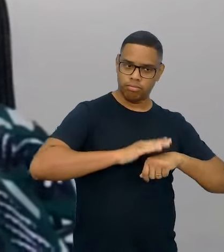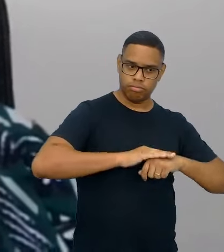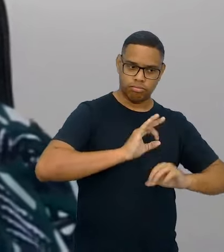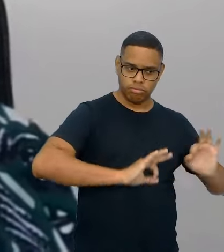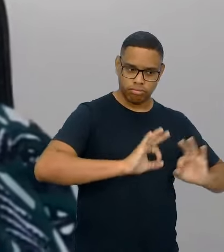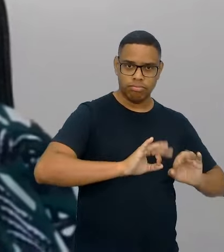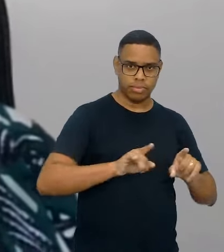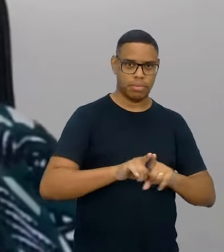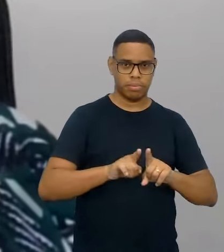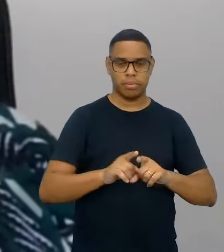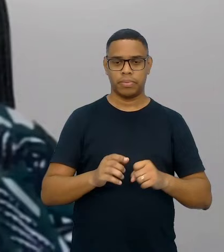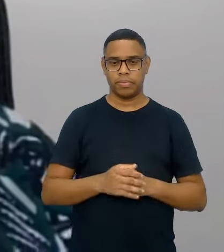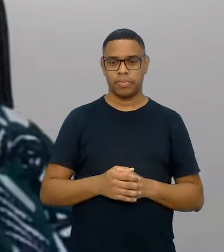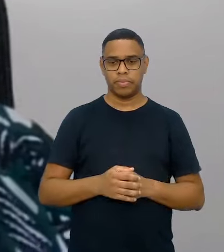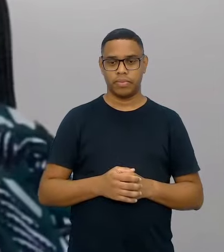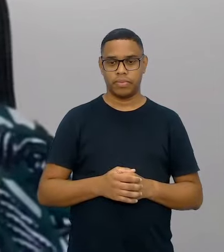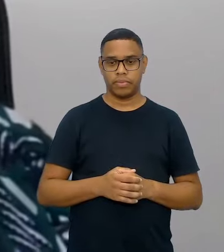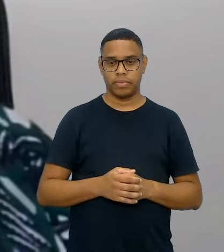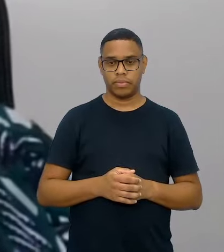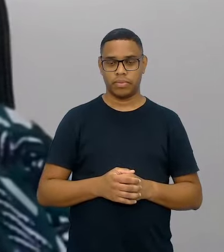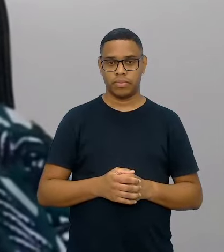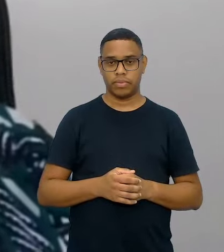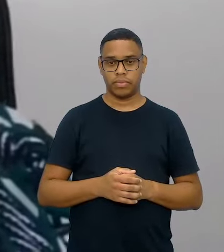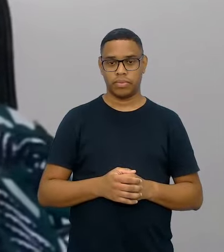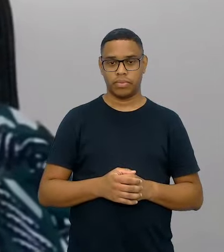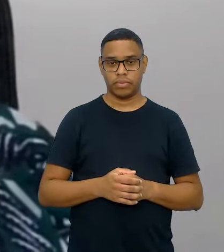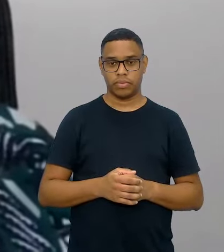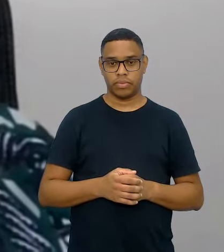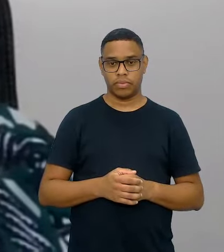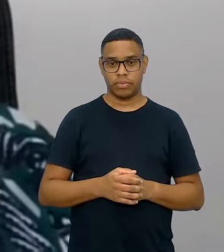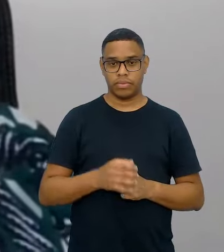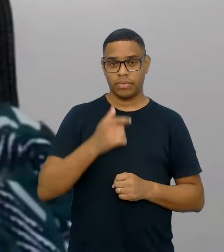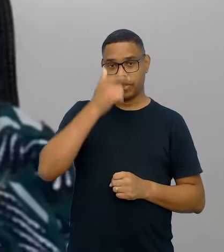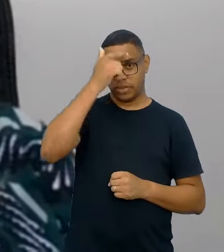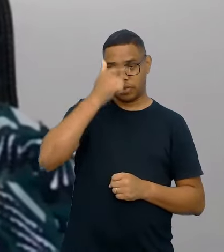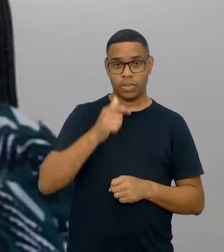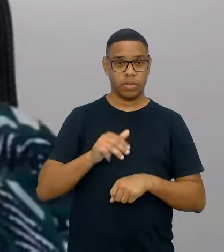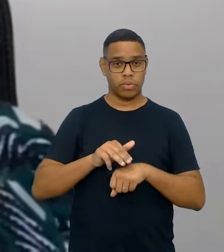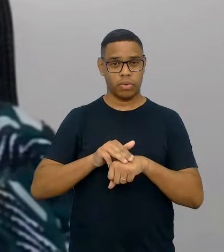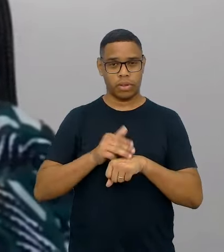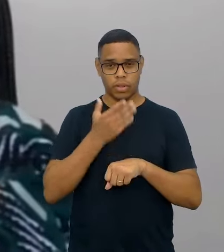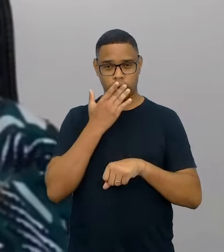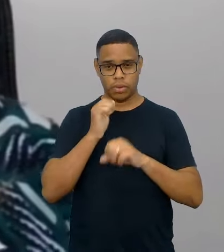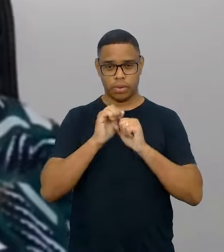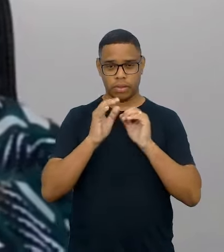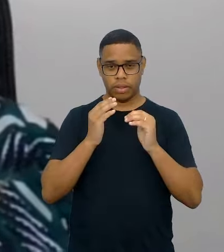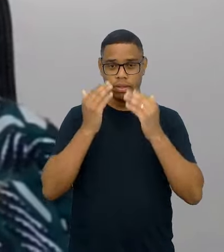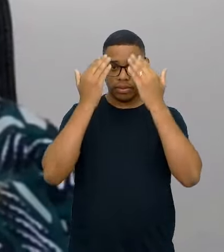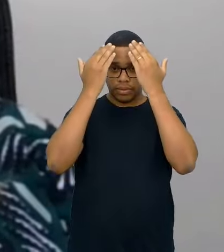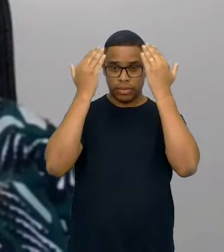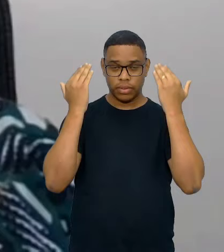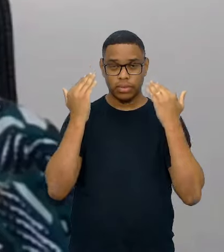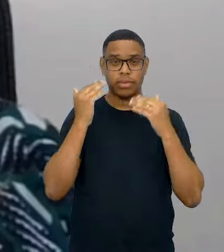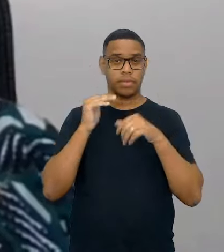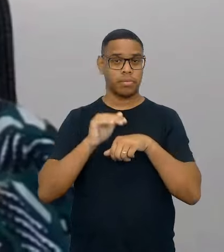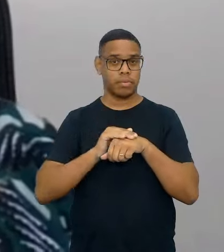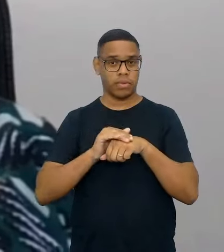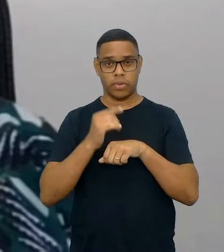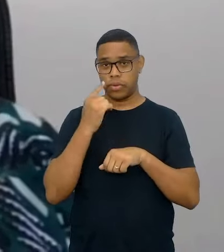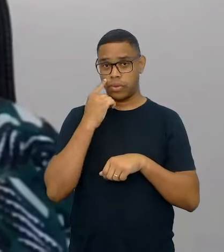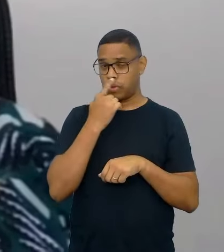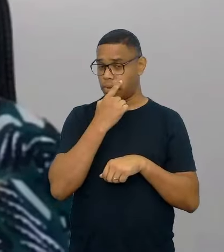pessoal. Eu sou eu sou morena clara, tenho cabelos e olhos